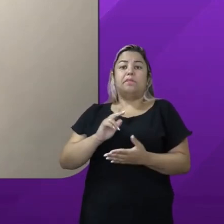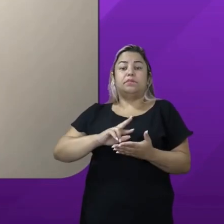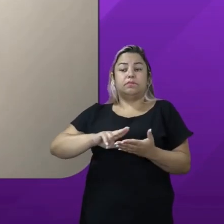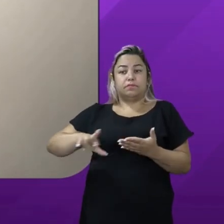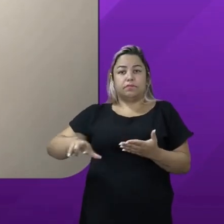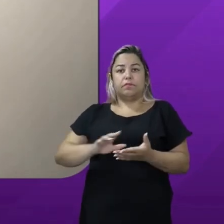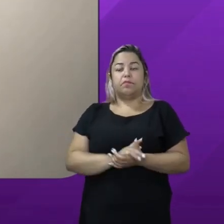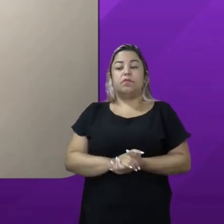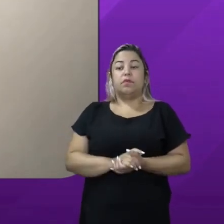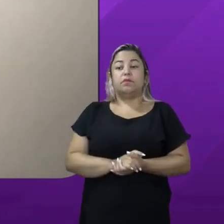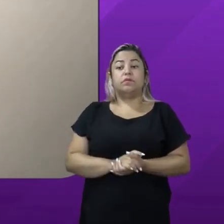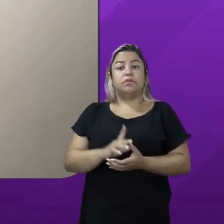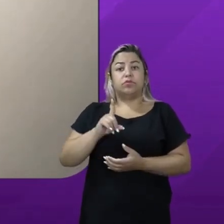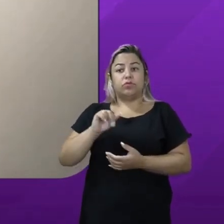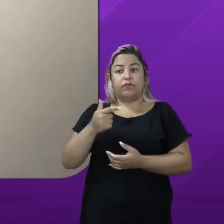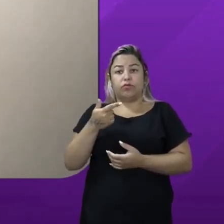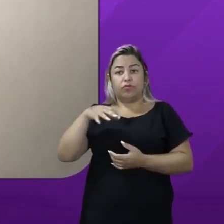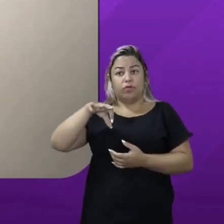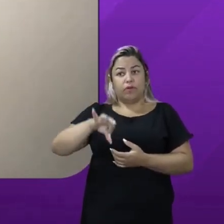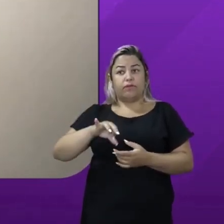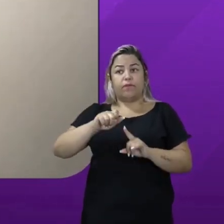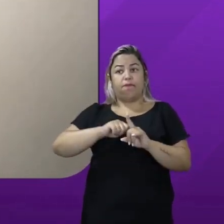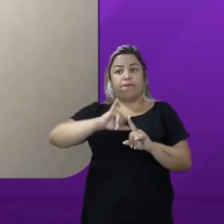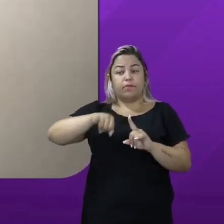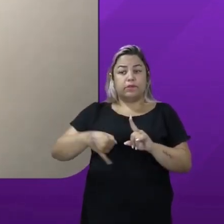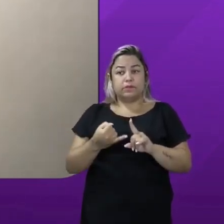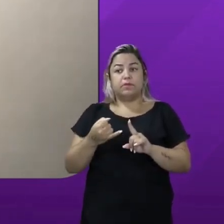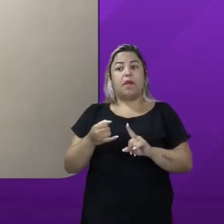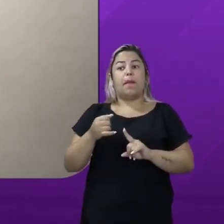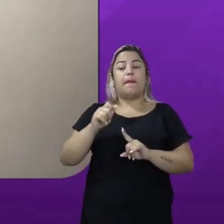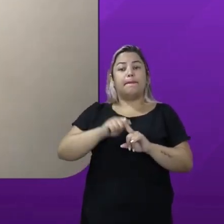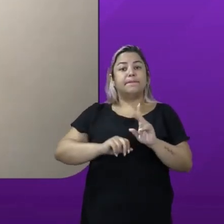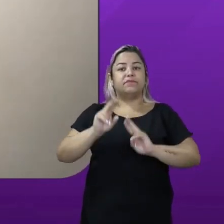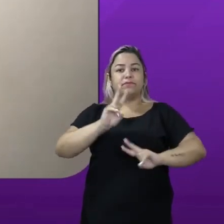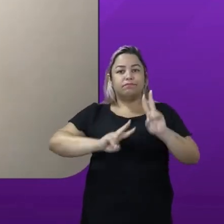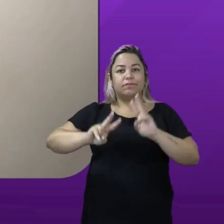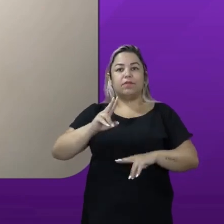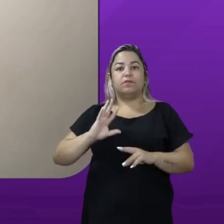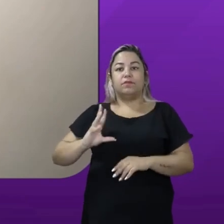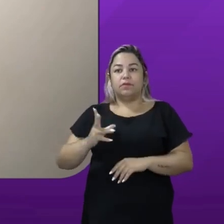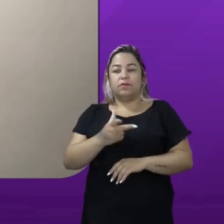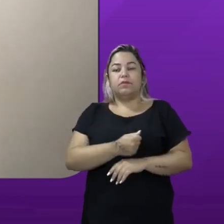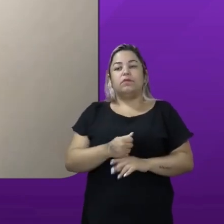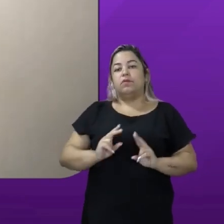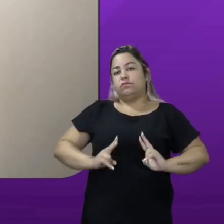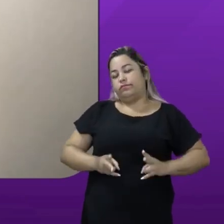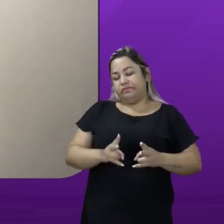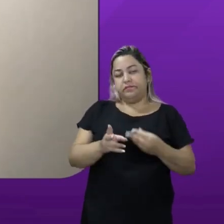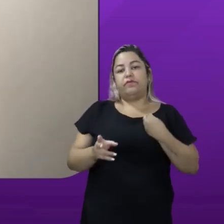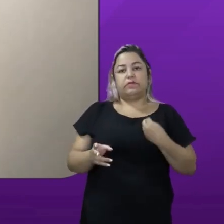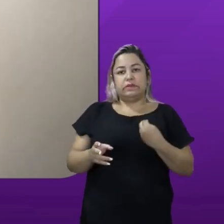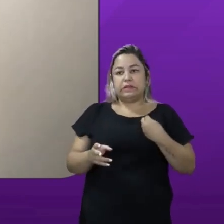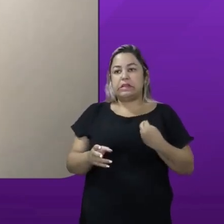consensos. Então, acho que esse dia 29 de janeiro, né, e o mês da visibilidade trans não é somente em janeiro, né, a gente segue vivendo